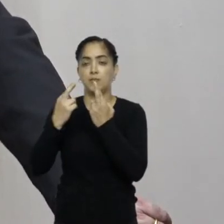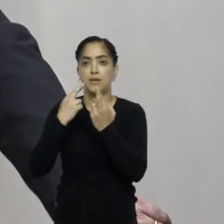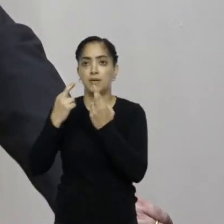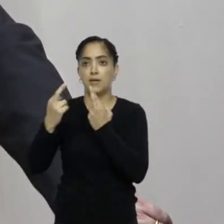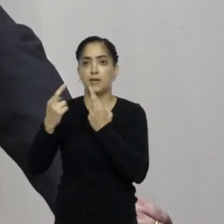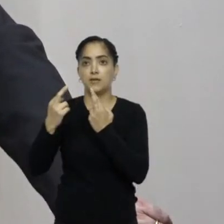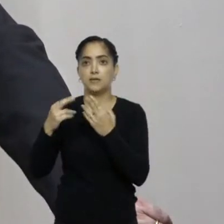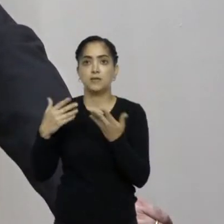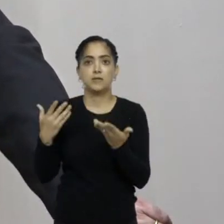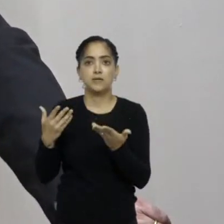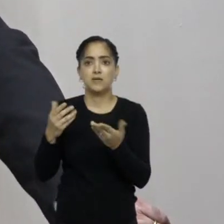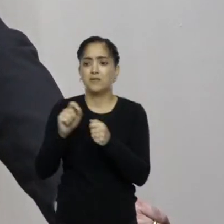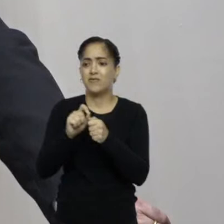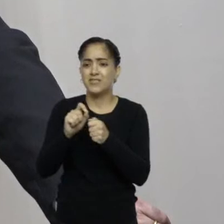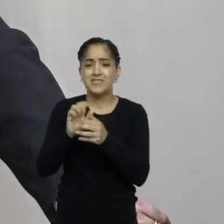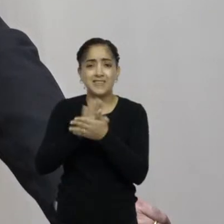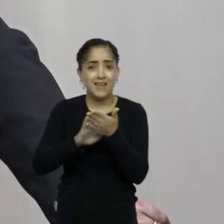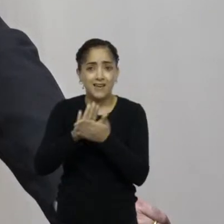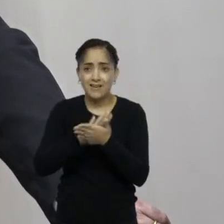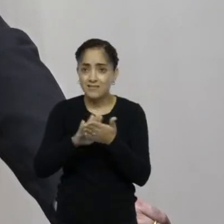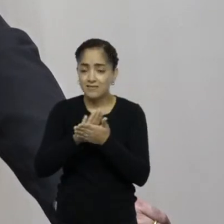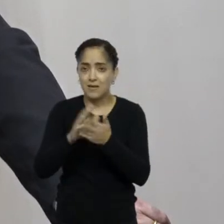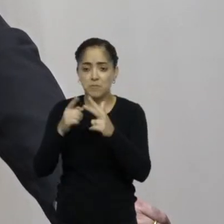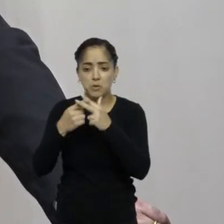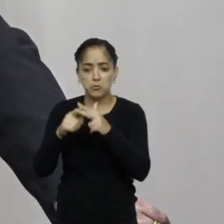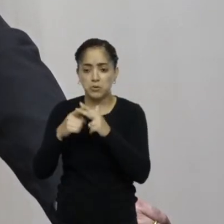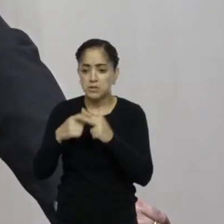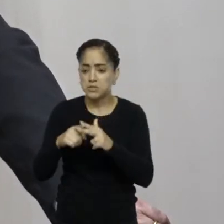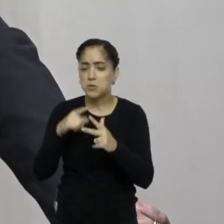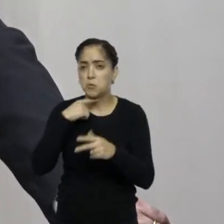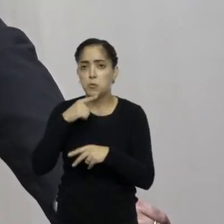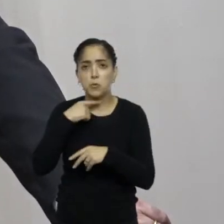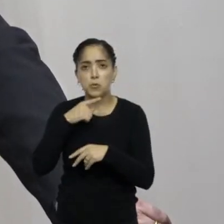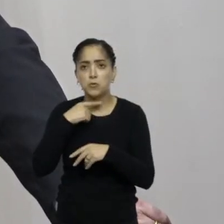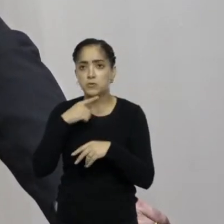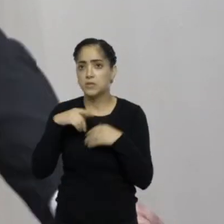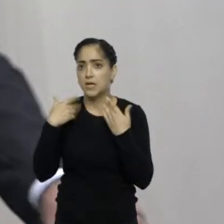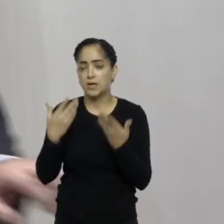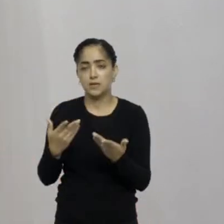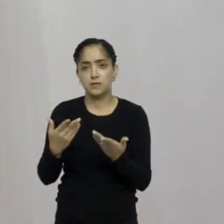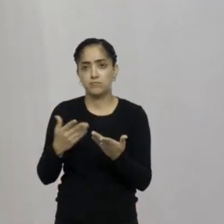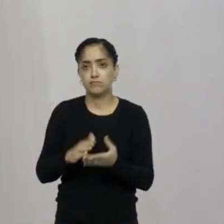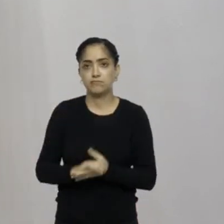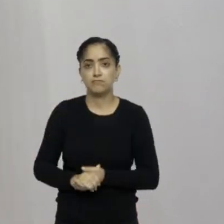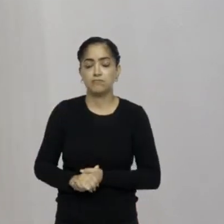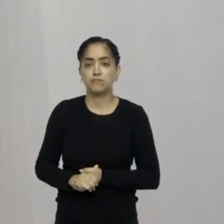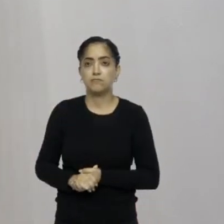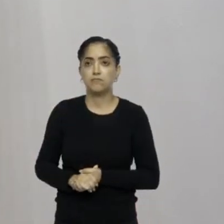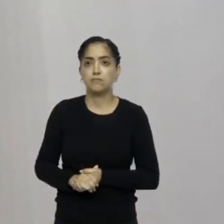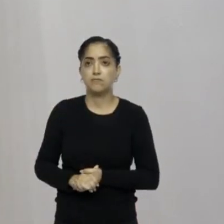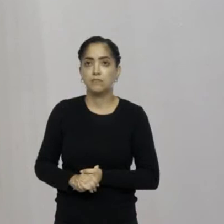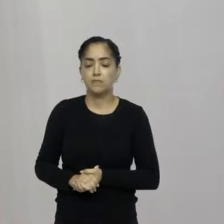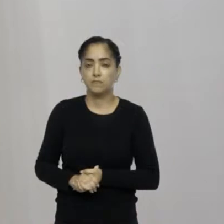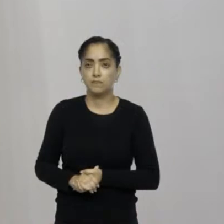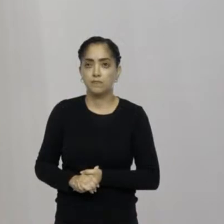Não dá para fazer nem manutenção, quanto mais fazer uma restauração.